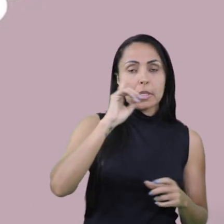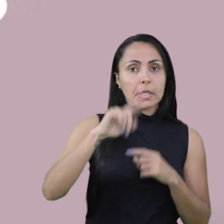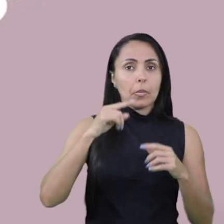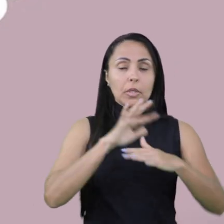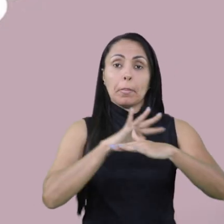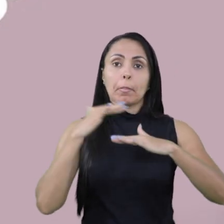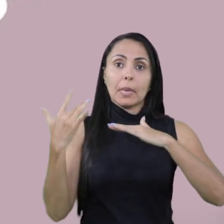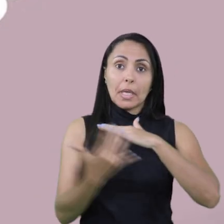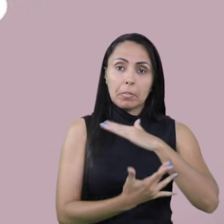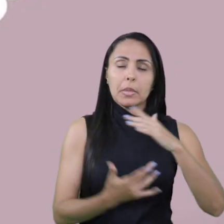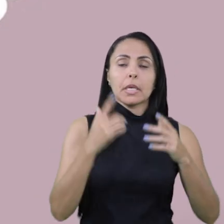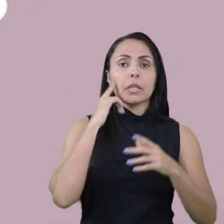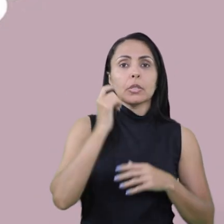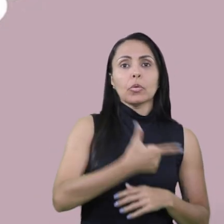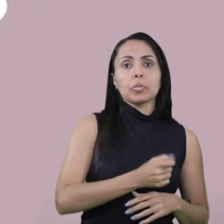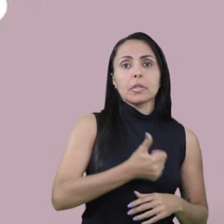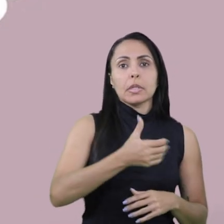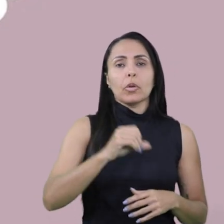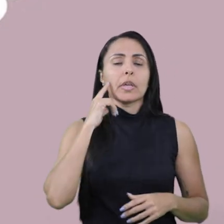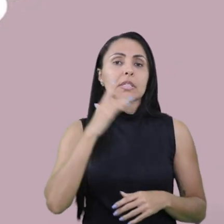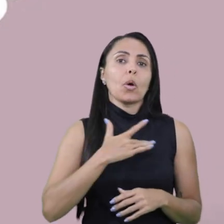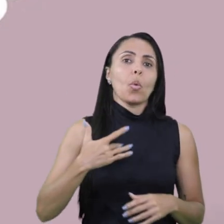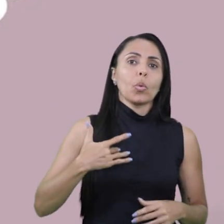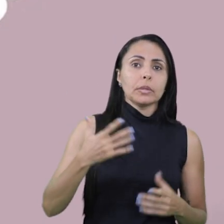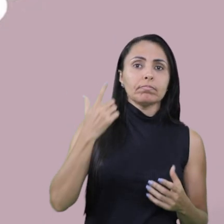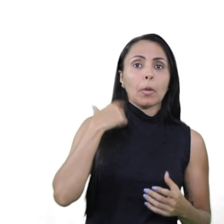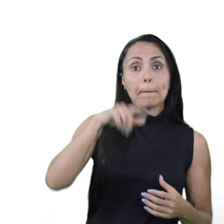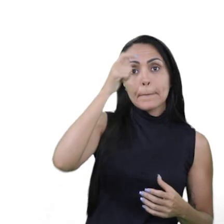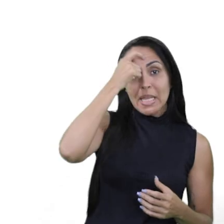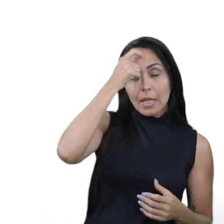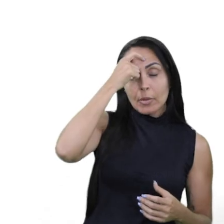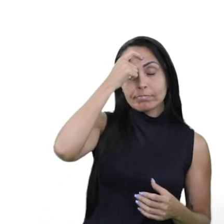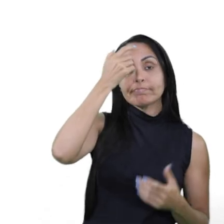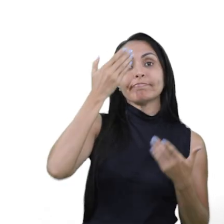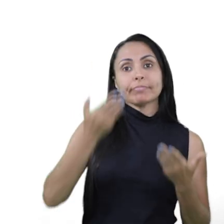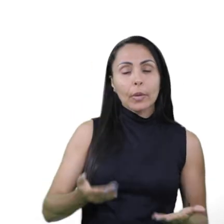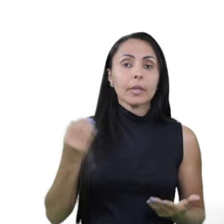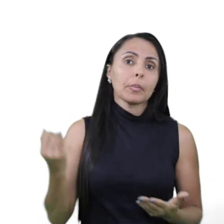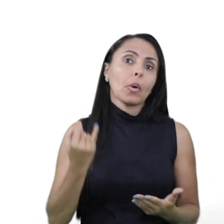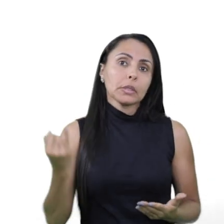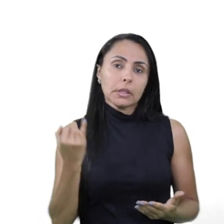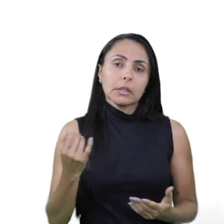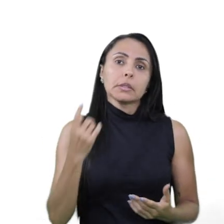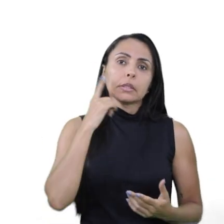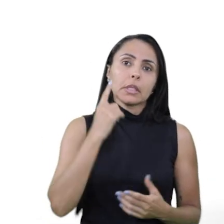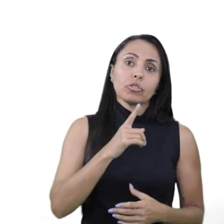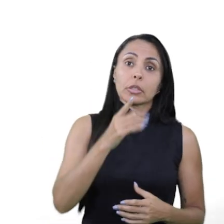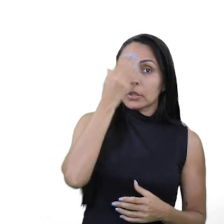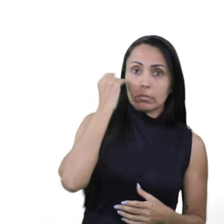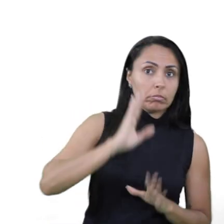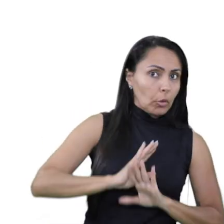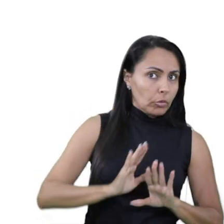de 2019, sobre as questões da saúde mental, tá certo? Isso é muito importante que a gente não